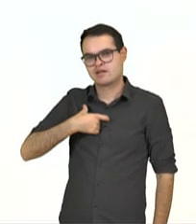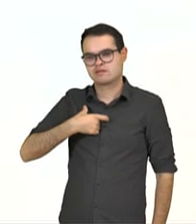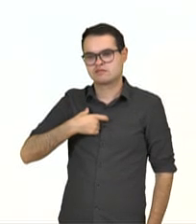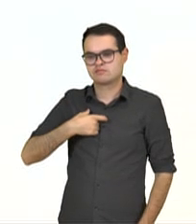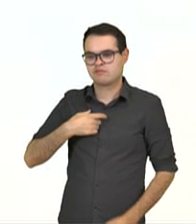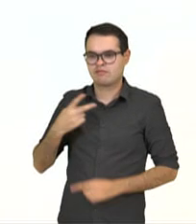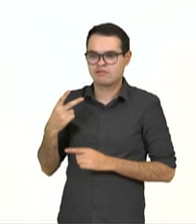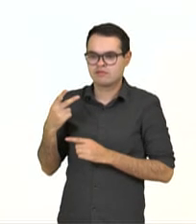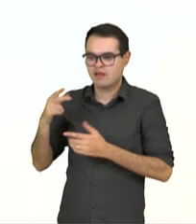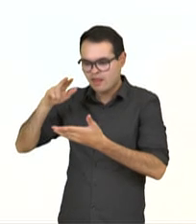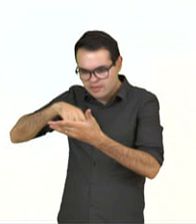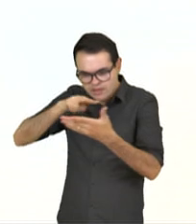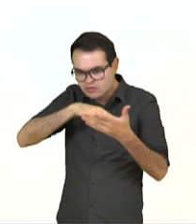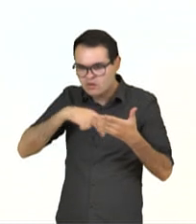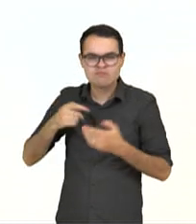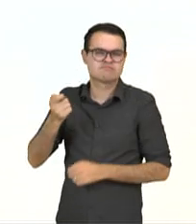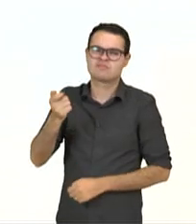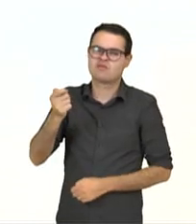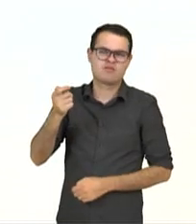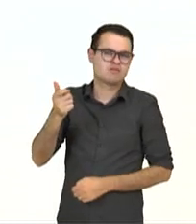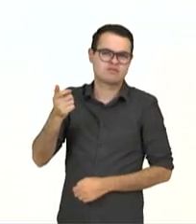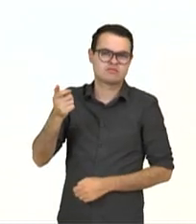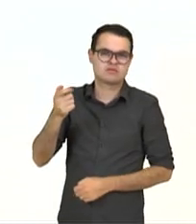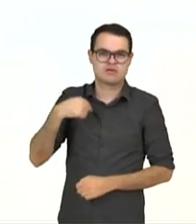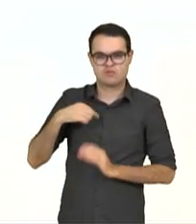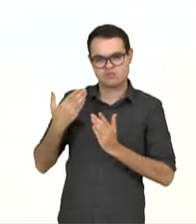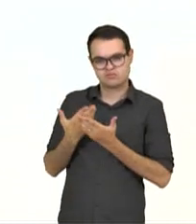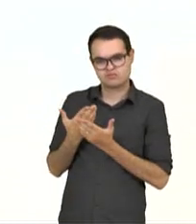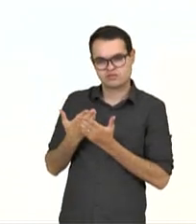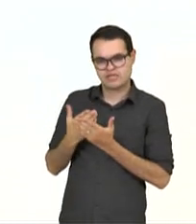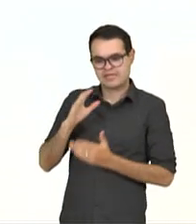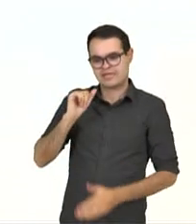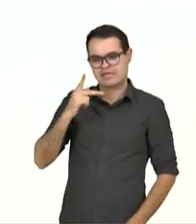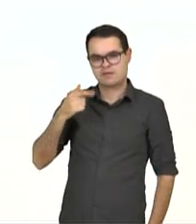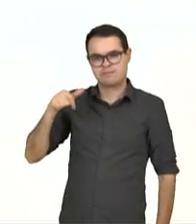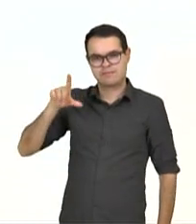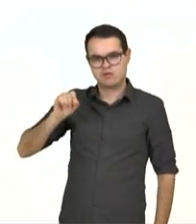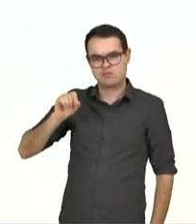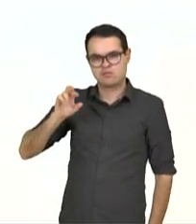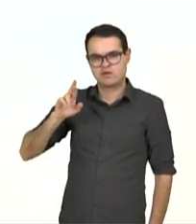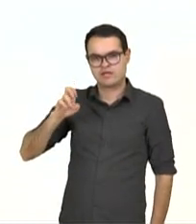leitura. Estudei no Capão Redondo até a terceira série do